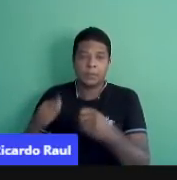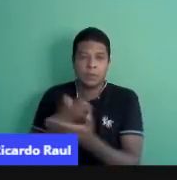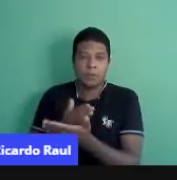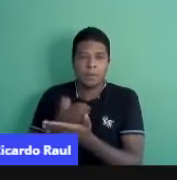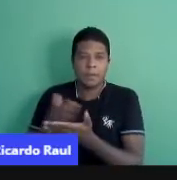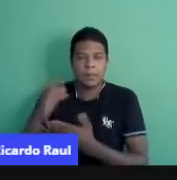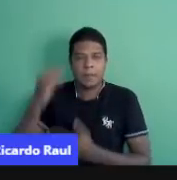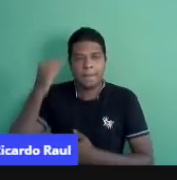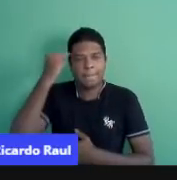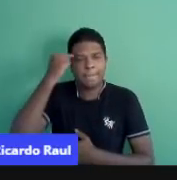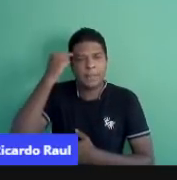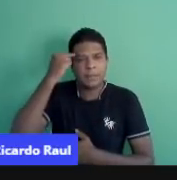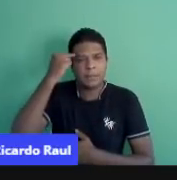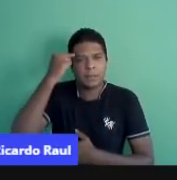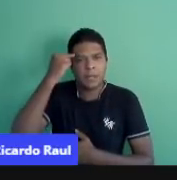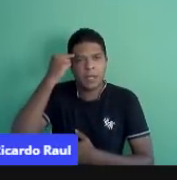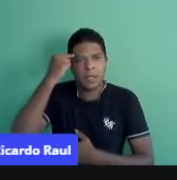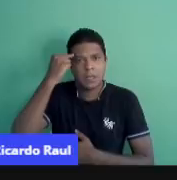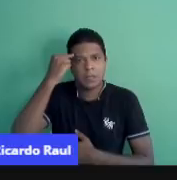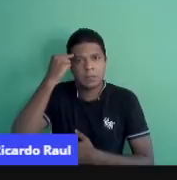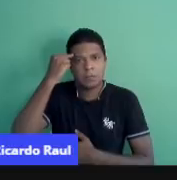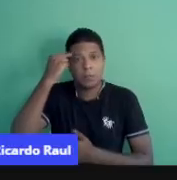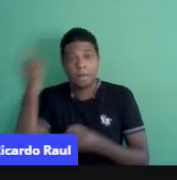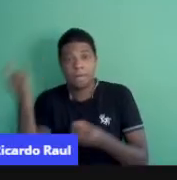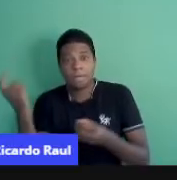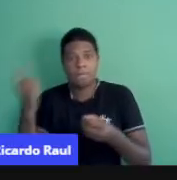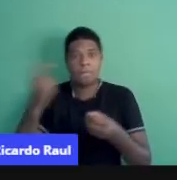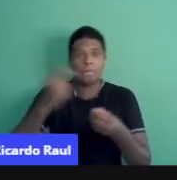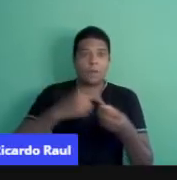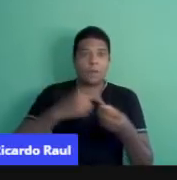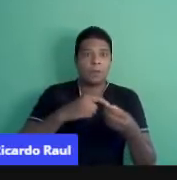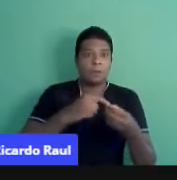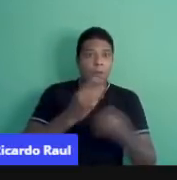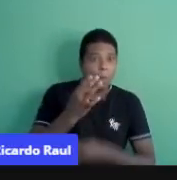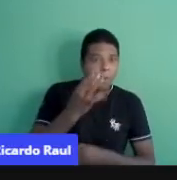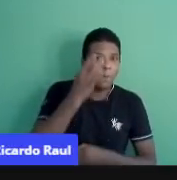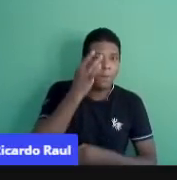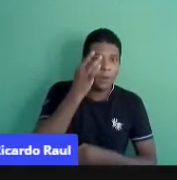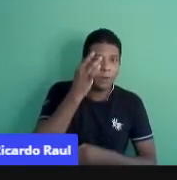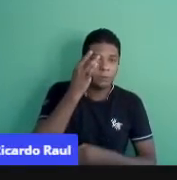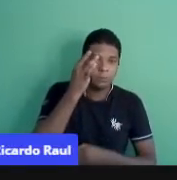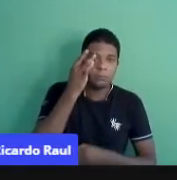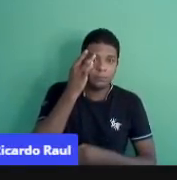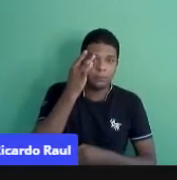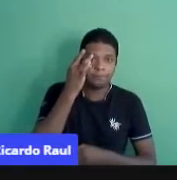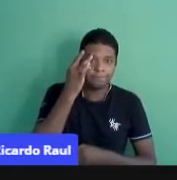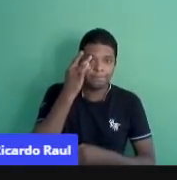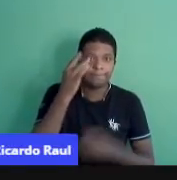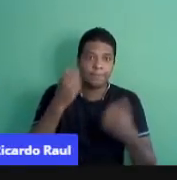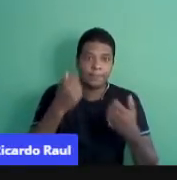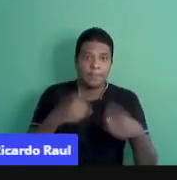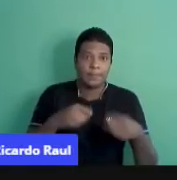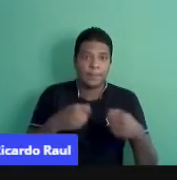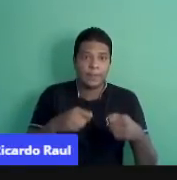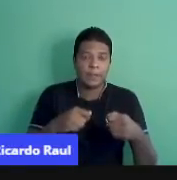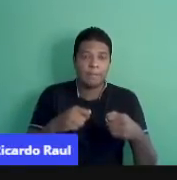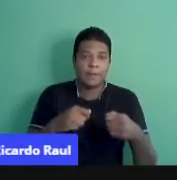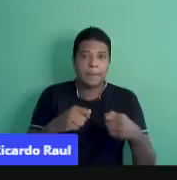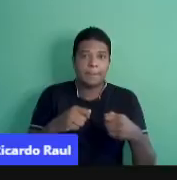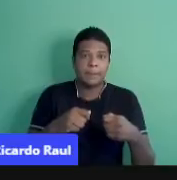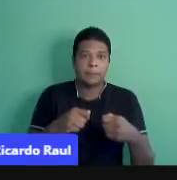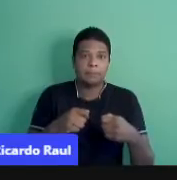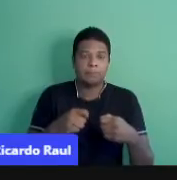num momento de retorno presencial, que isso vai precisar ser